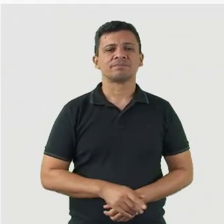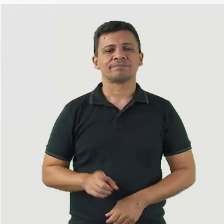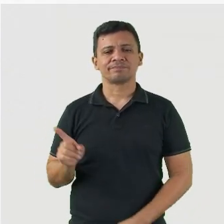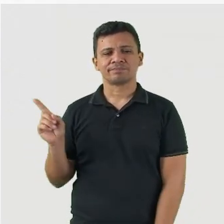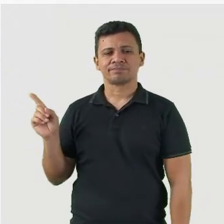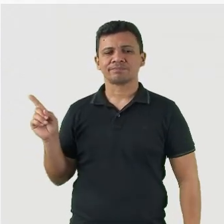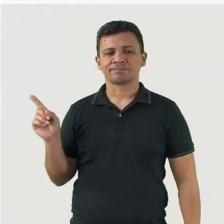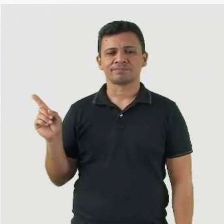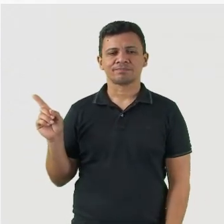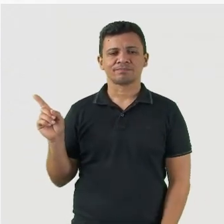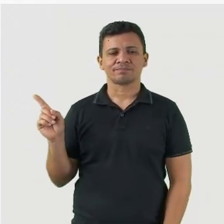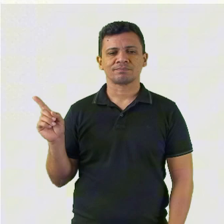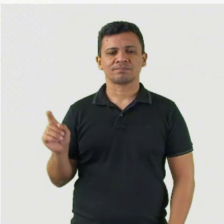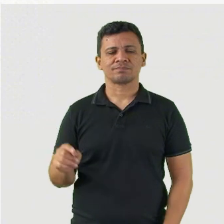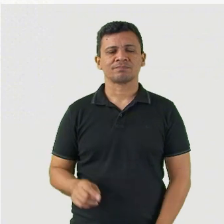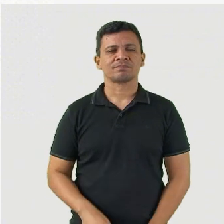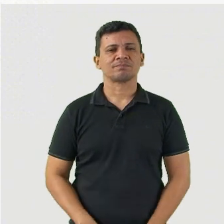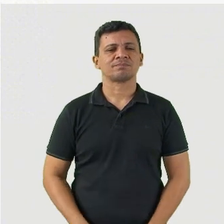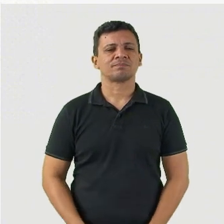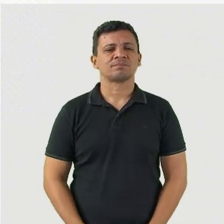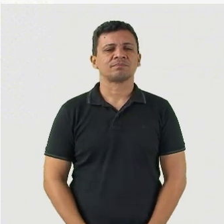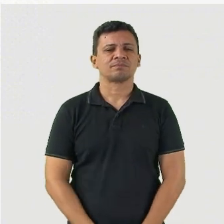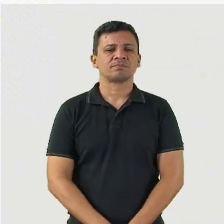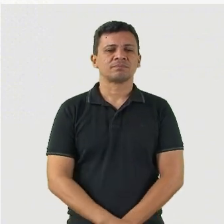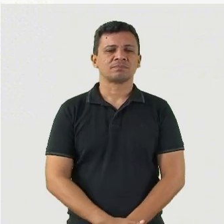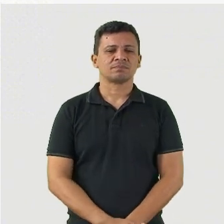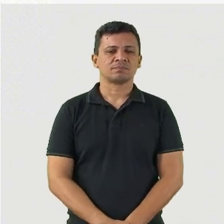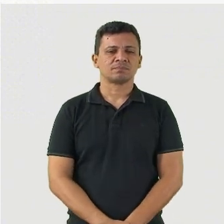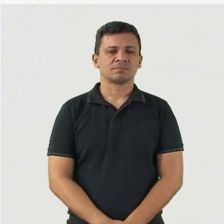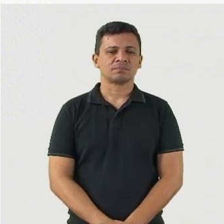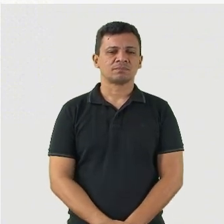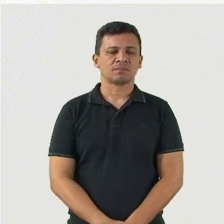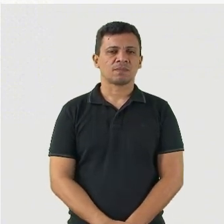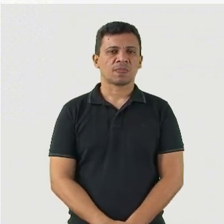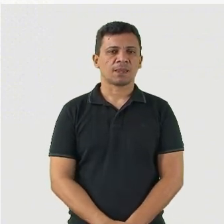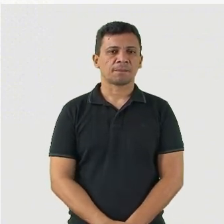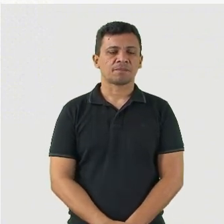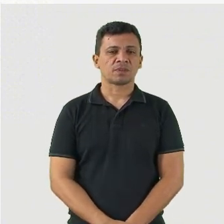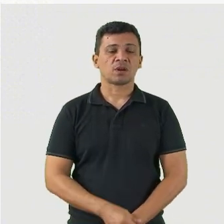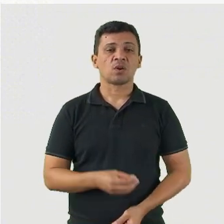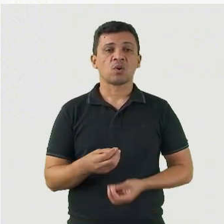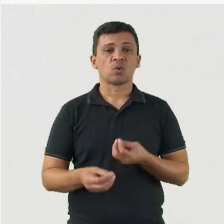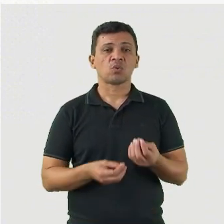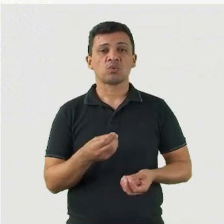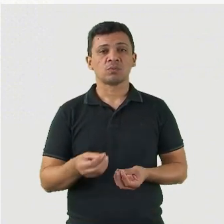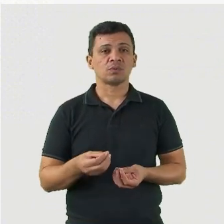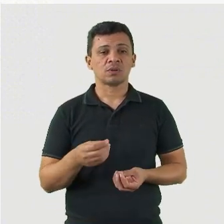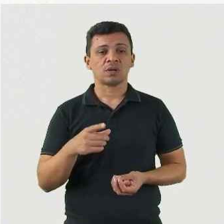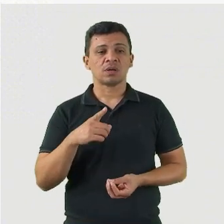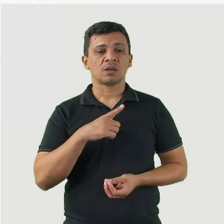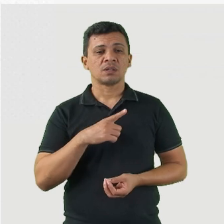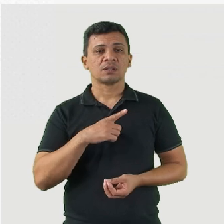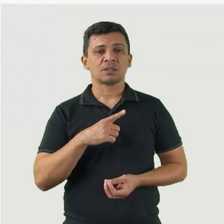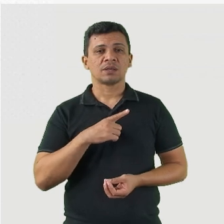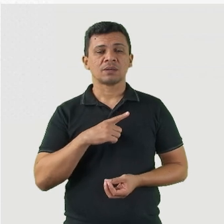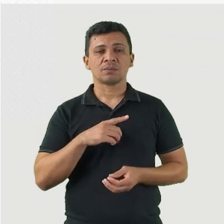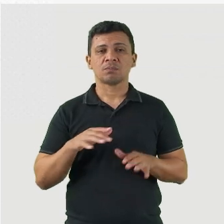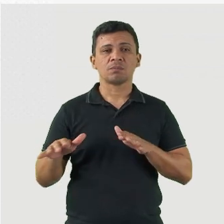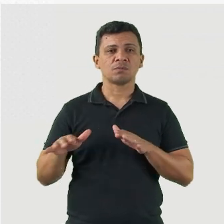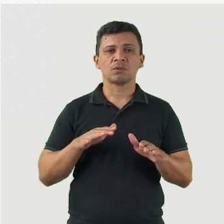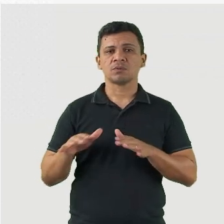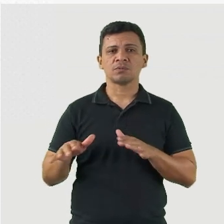tratar de getting around, então conseguindo se deslocar, public